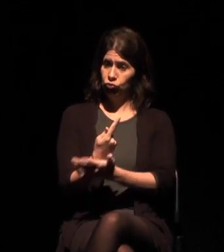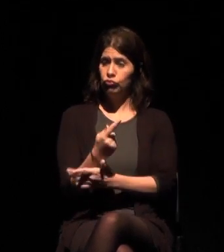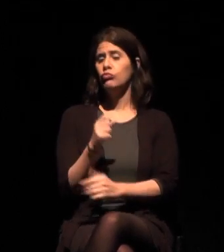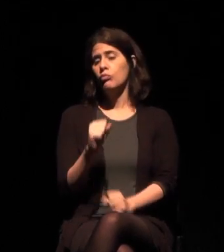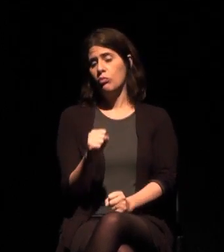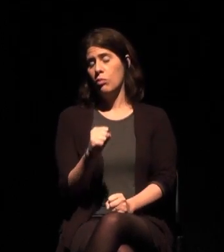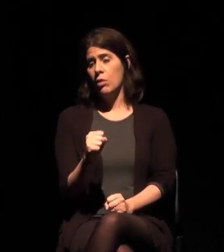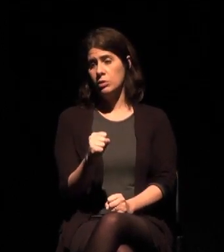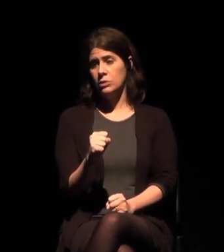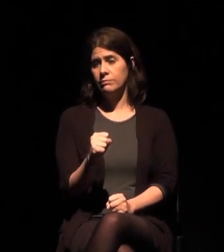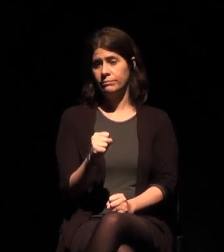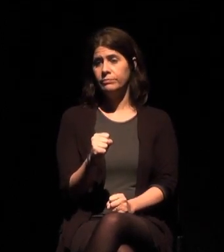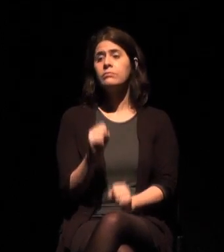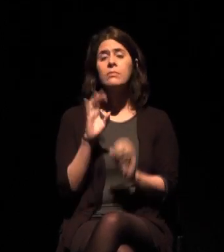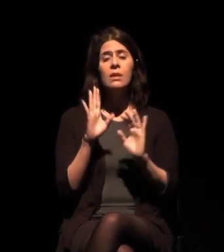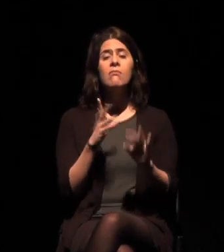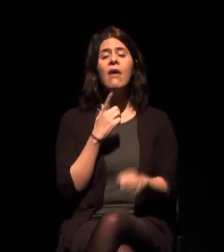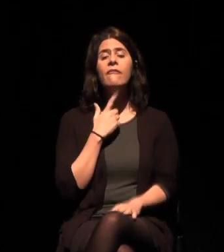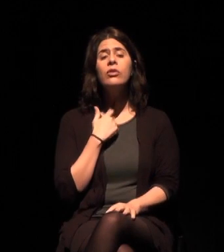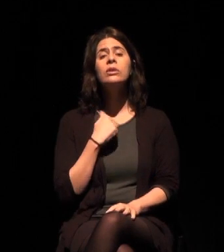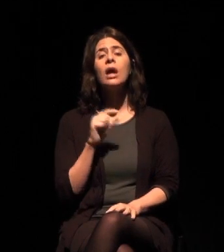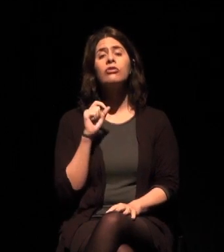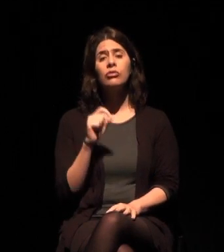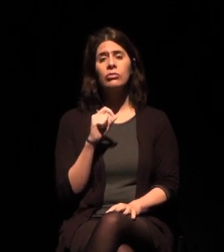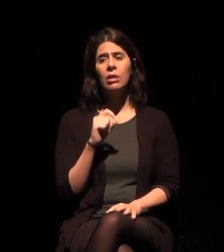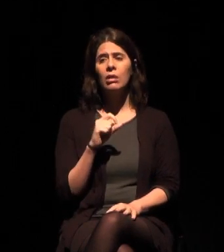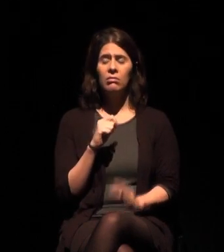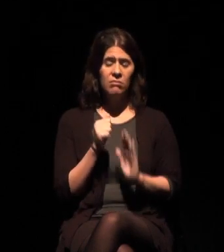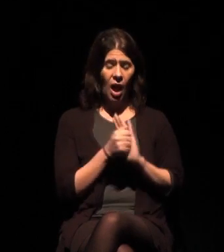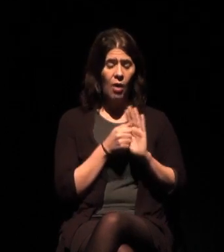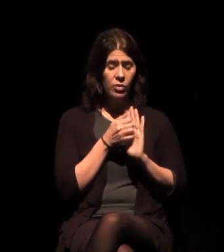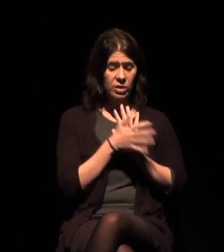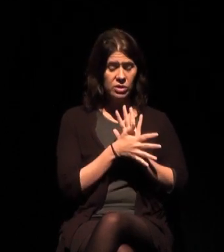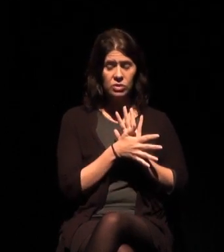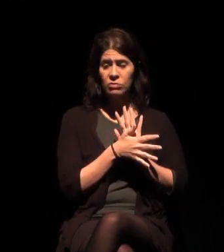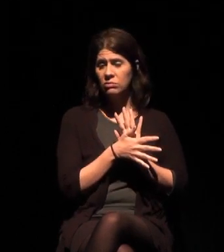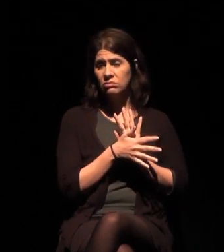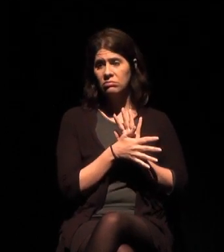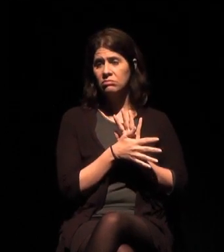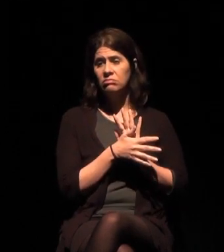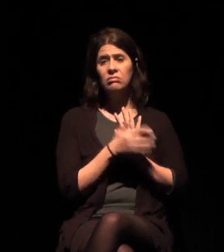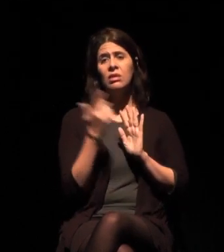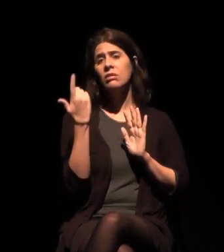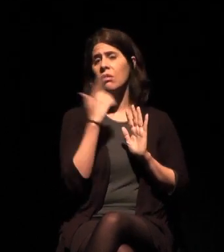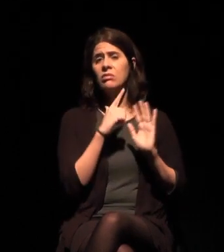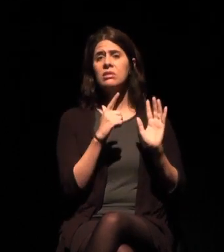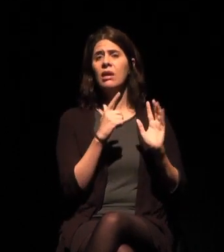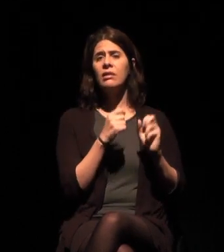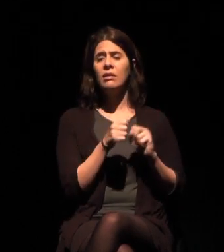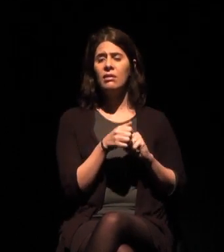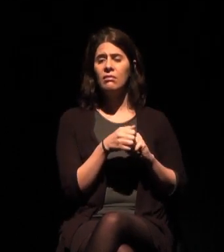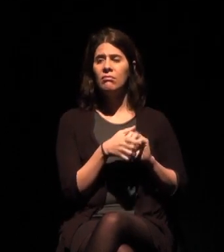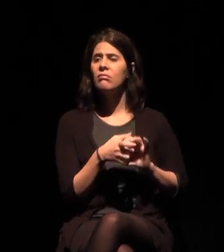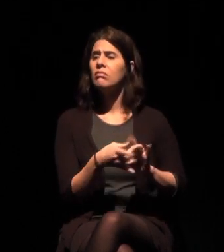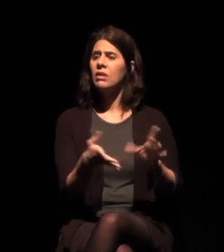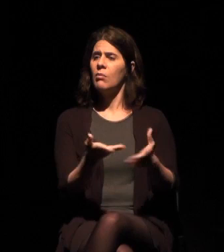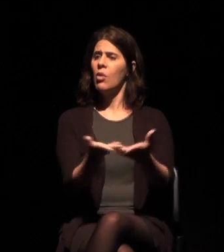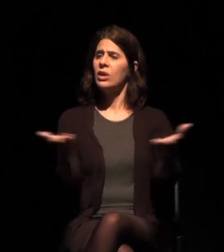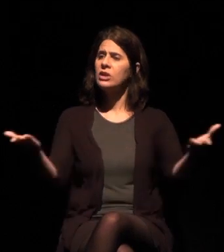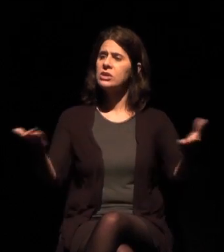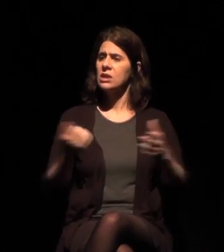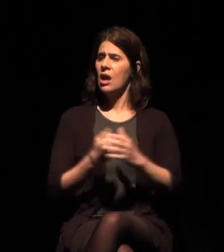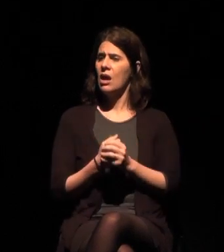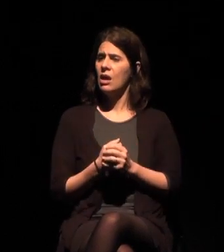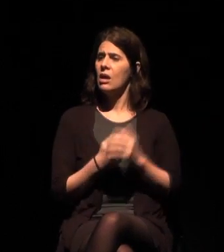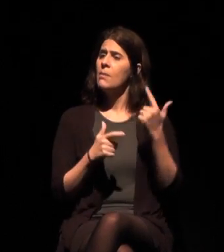mas a digital que dá vontade de dizer olha um algoritmo que democratizam um algoritmo que nos ouvidos dos